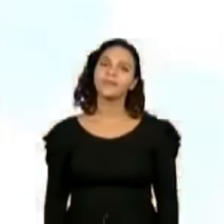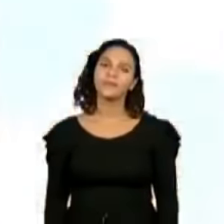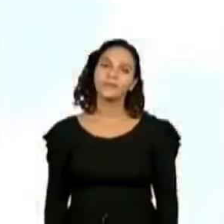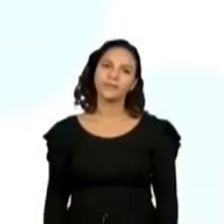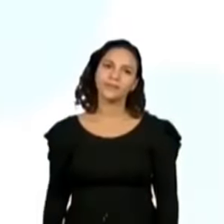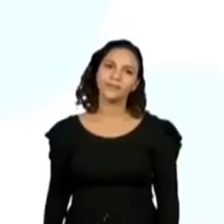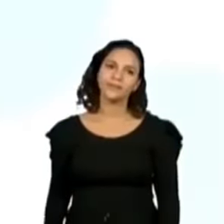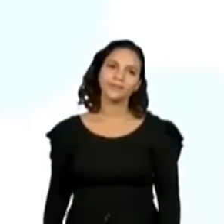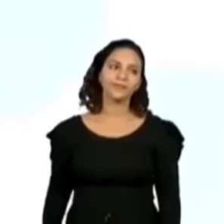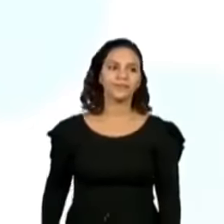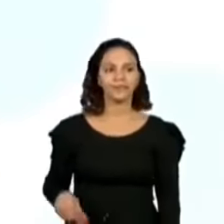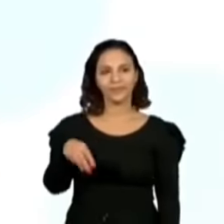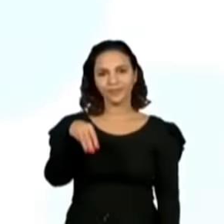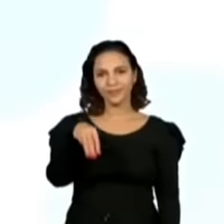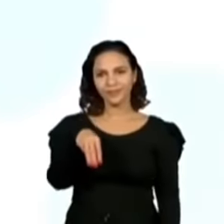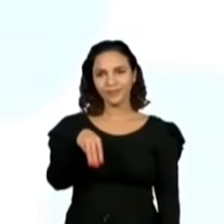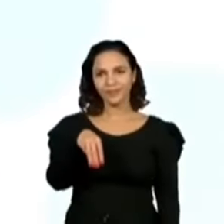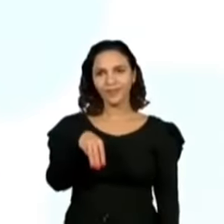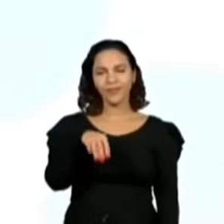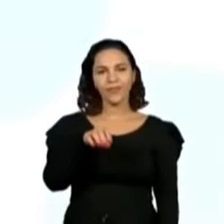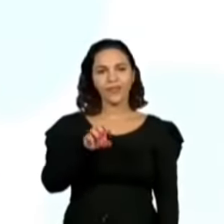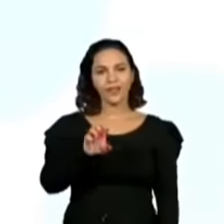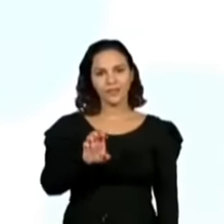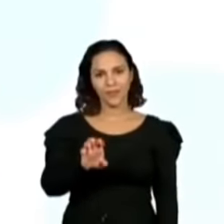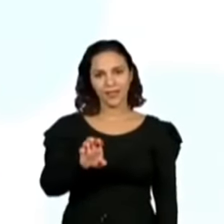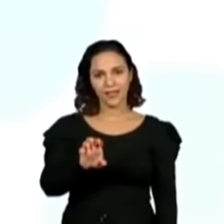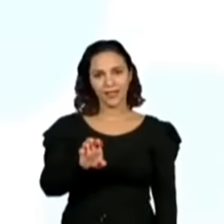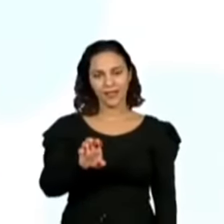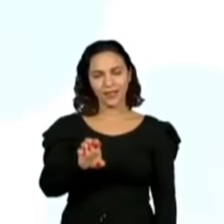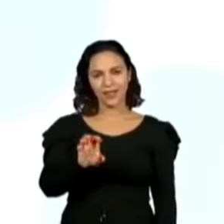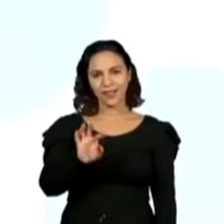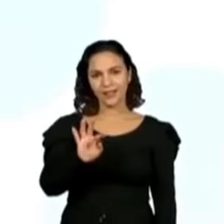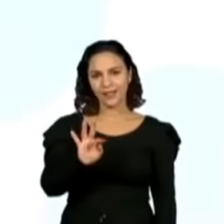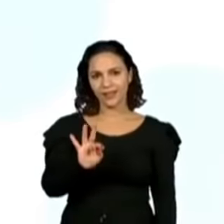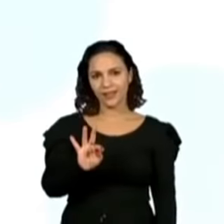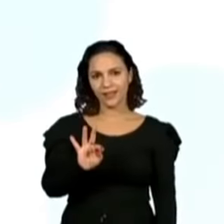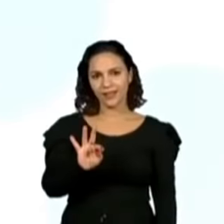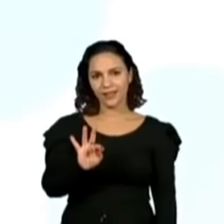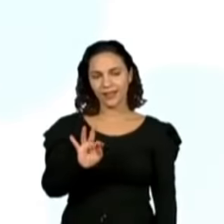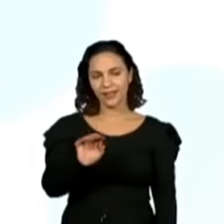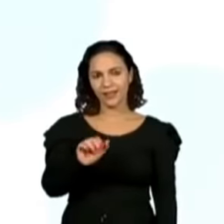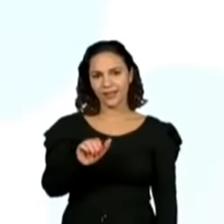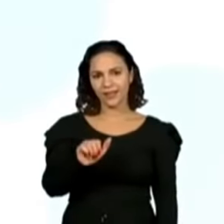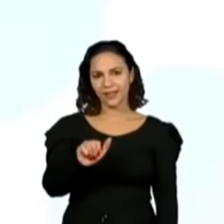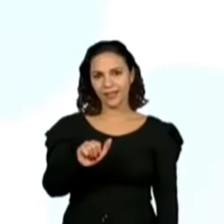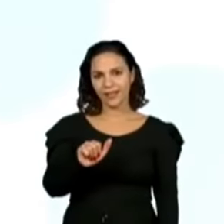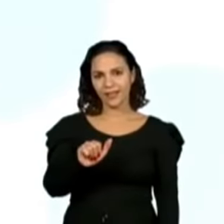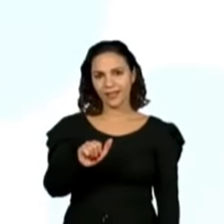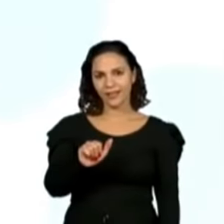Metacarpo. Metacarpo, assim como o nome da Melissa, dá para iniciar metacarpo.